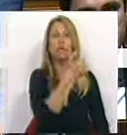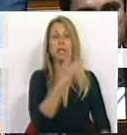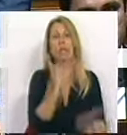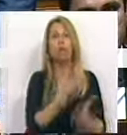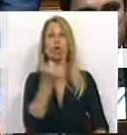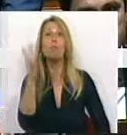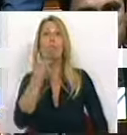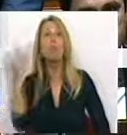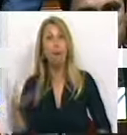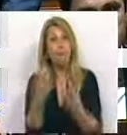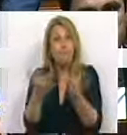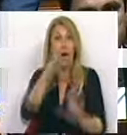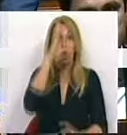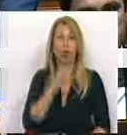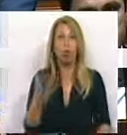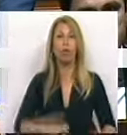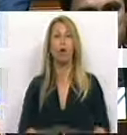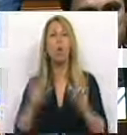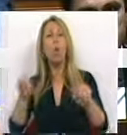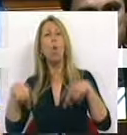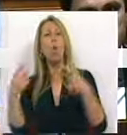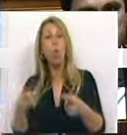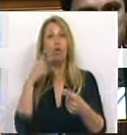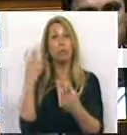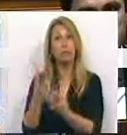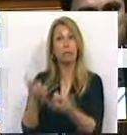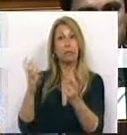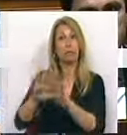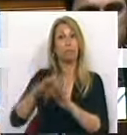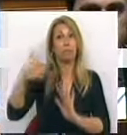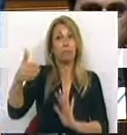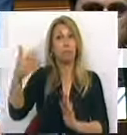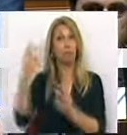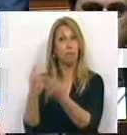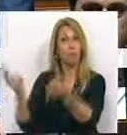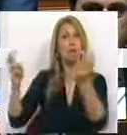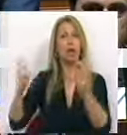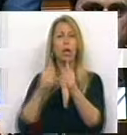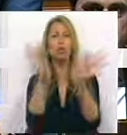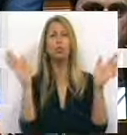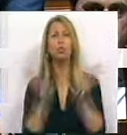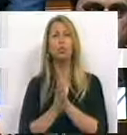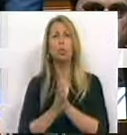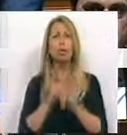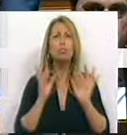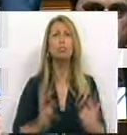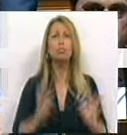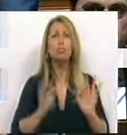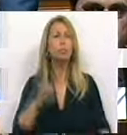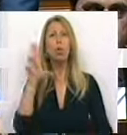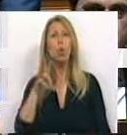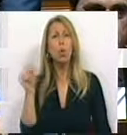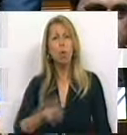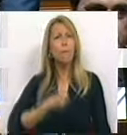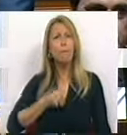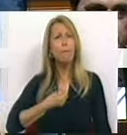Governo. Outros tantos que se sentavam aqui nesta bancada, todos eles nunca se